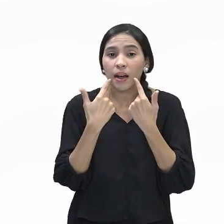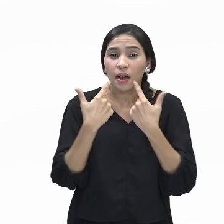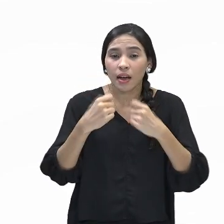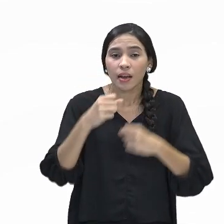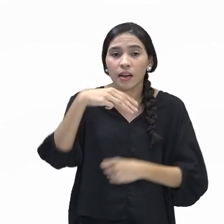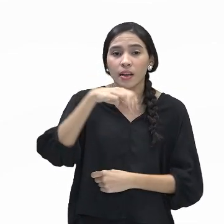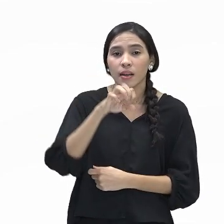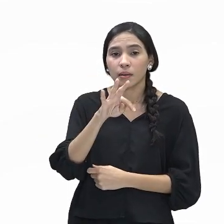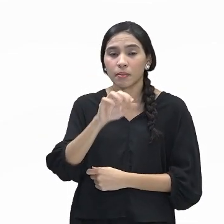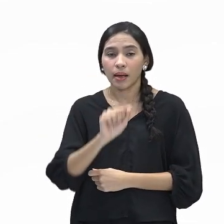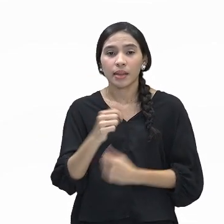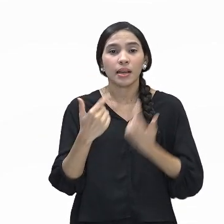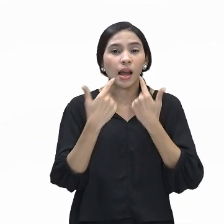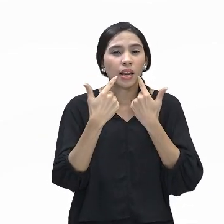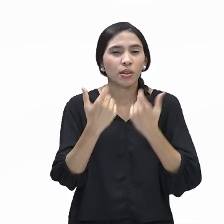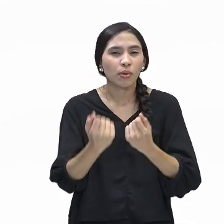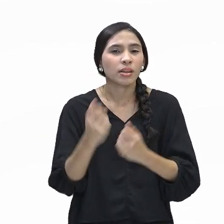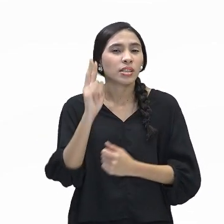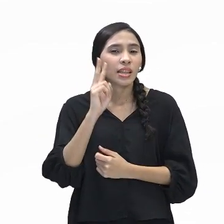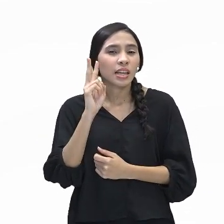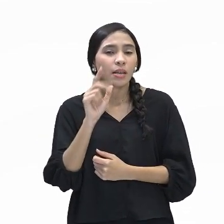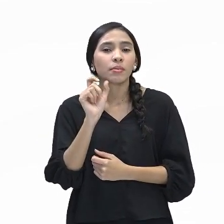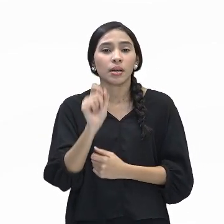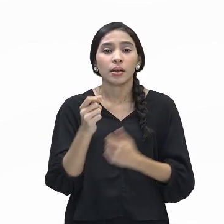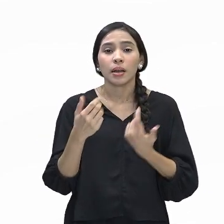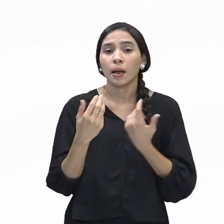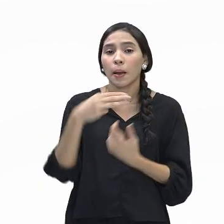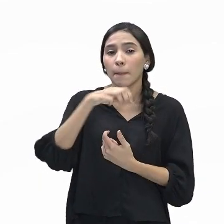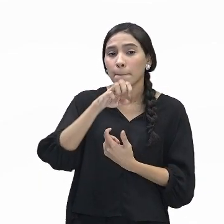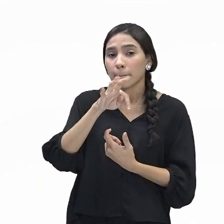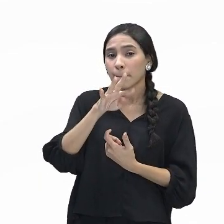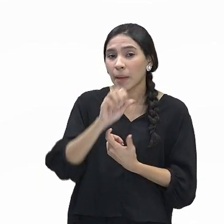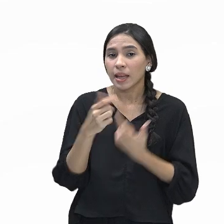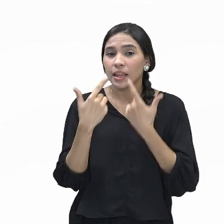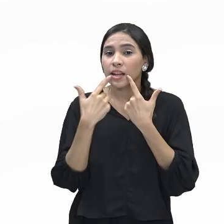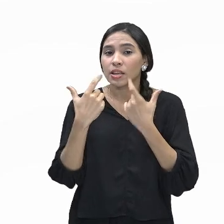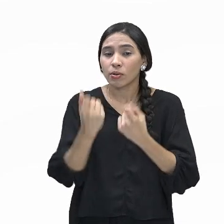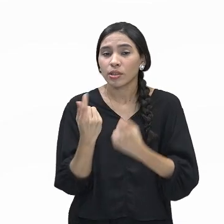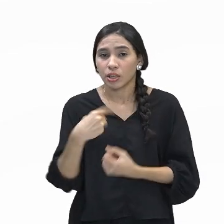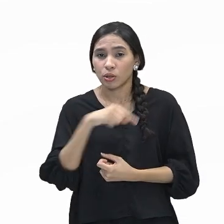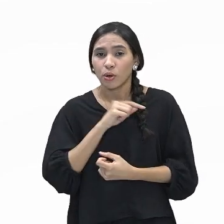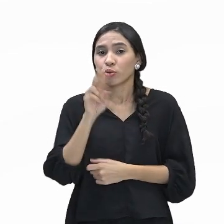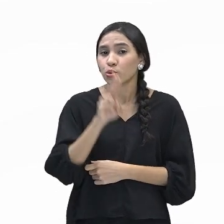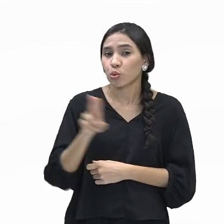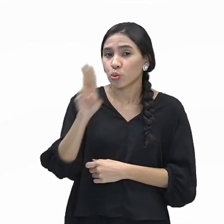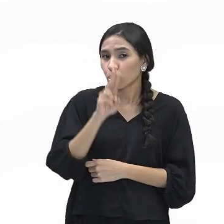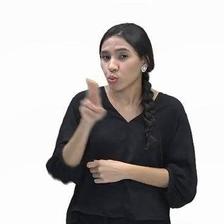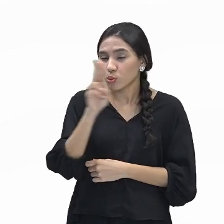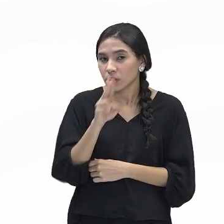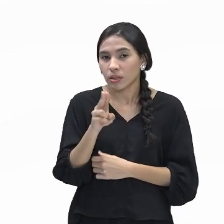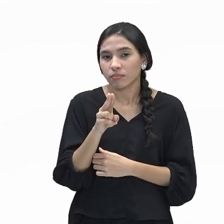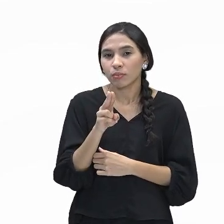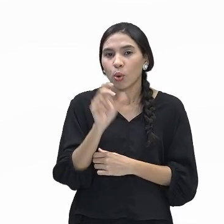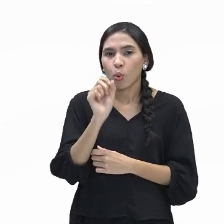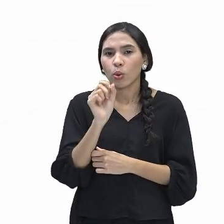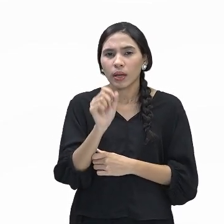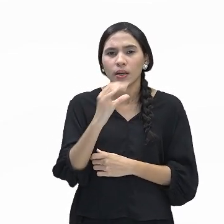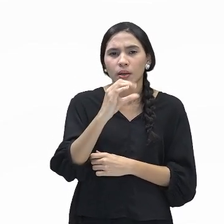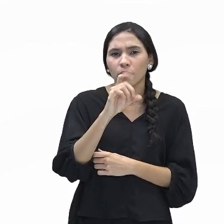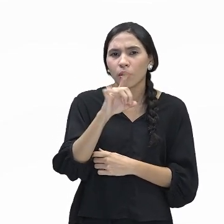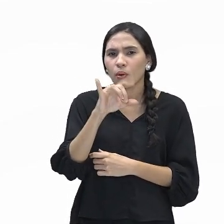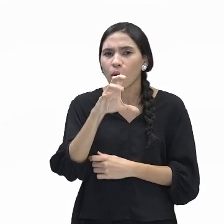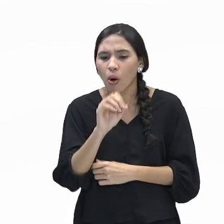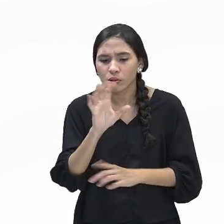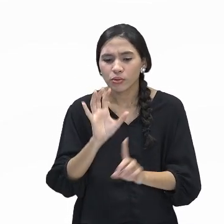que a metalinguagem é quando a gente utiliza a linguagem, o código, para falar dele mesmo. Quem aí já não